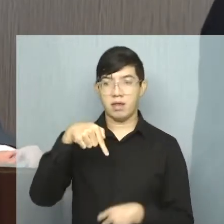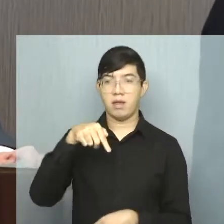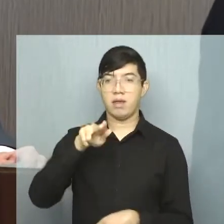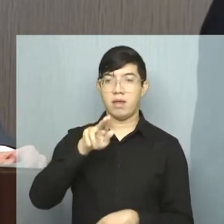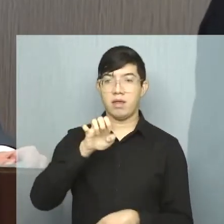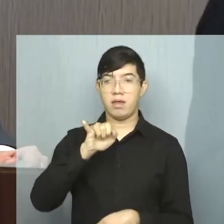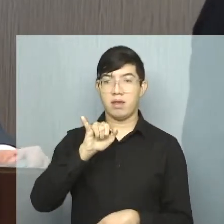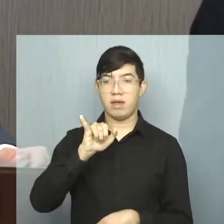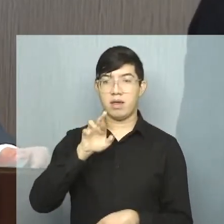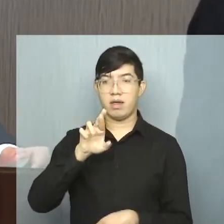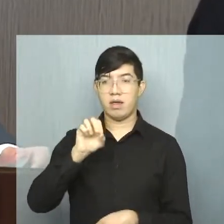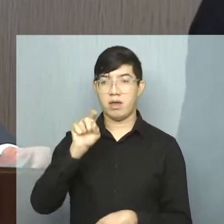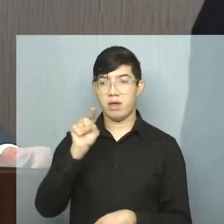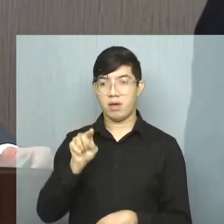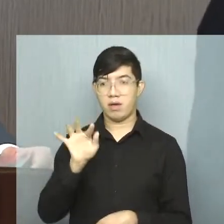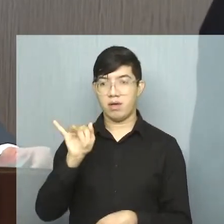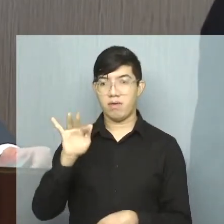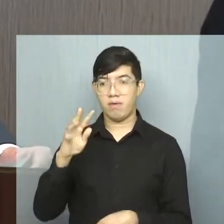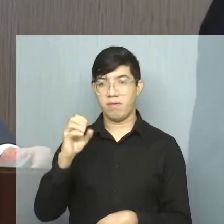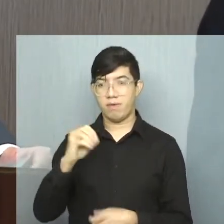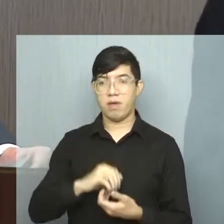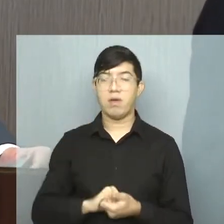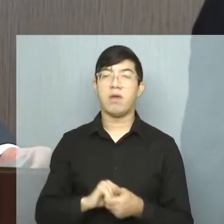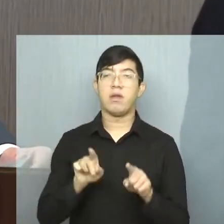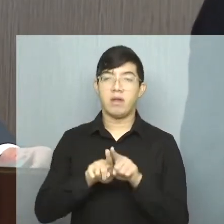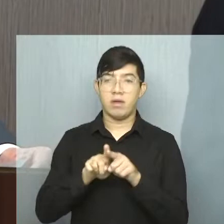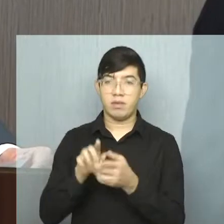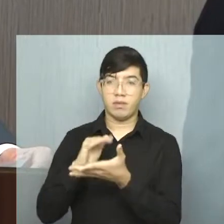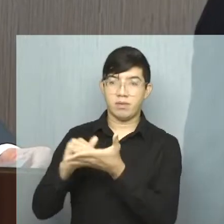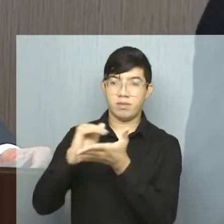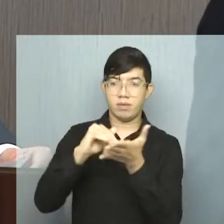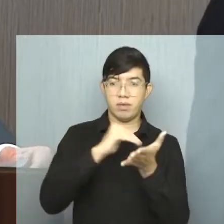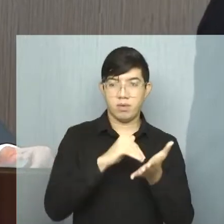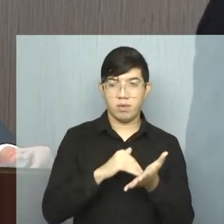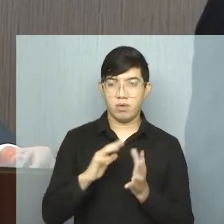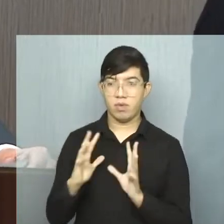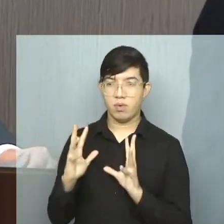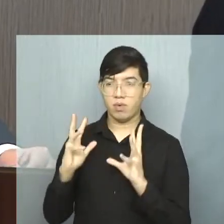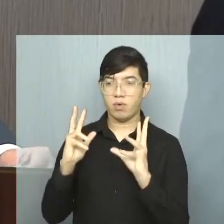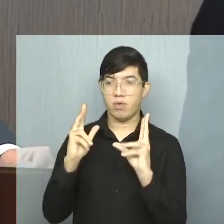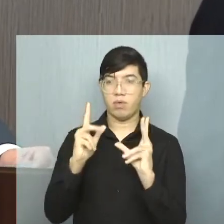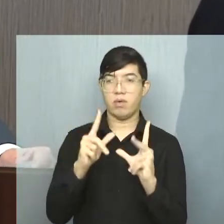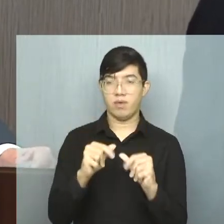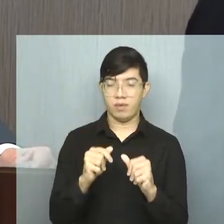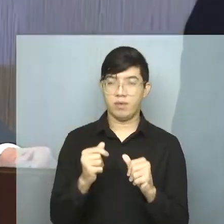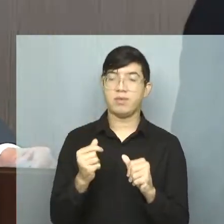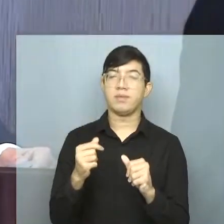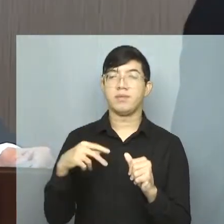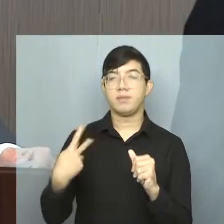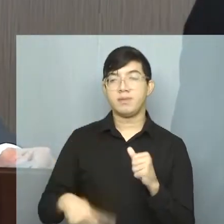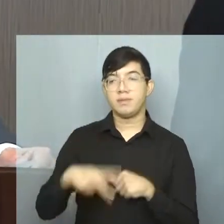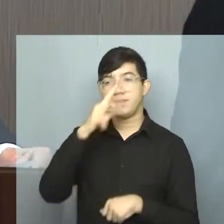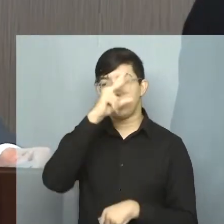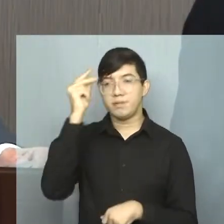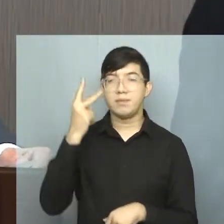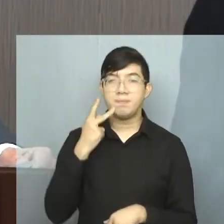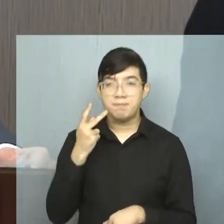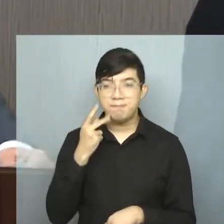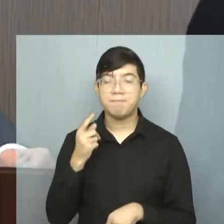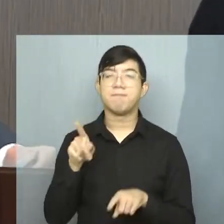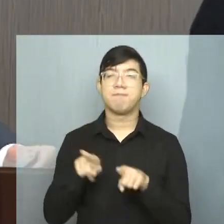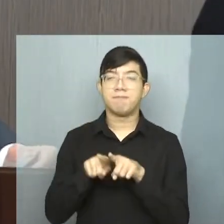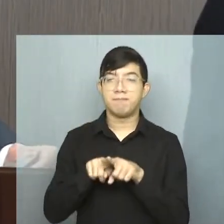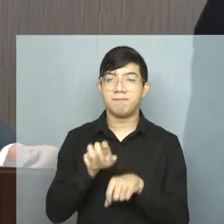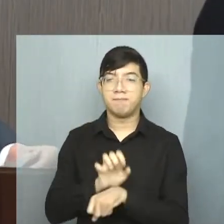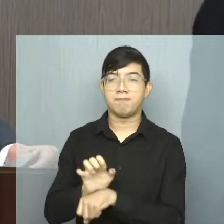Quero cumprimentar todos os secretários, a todos os secretários municipais, estaduais, em